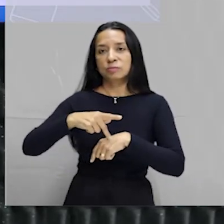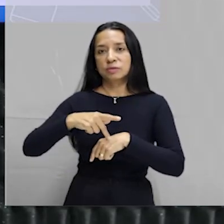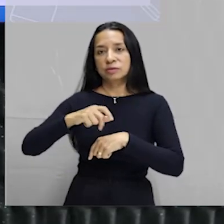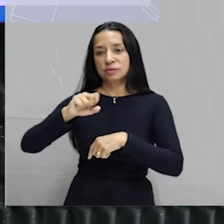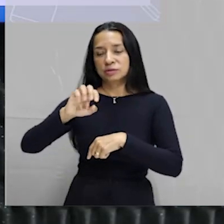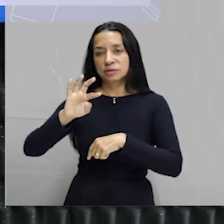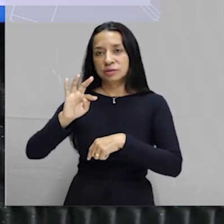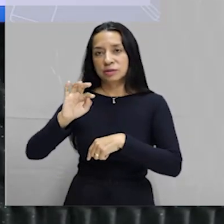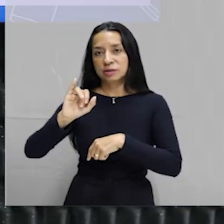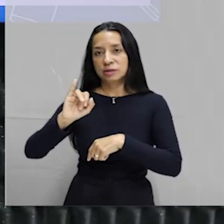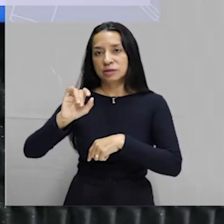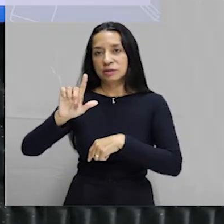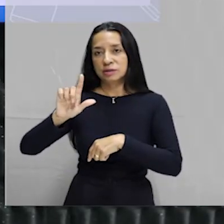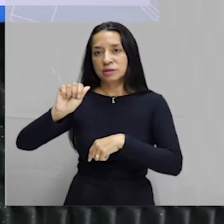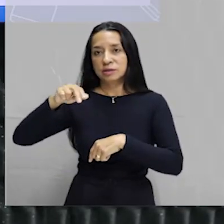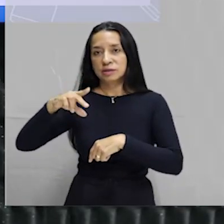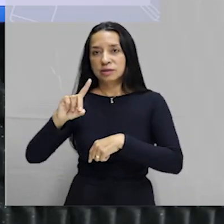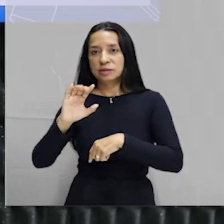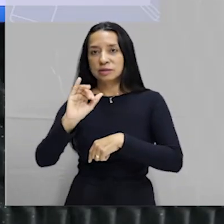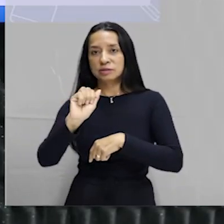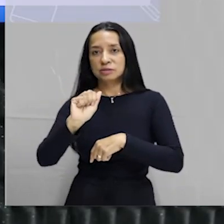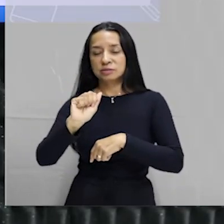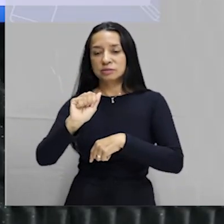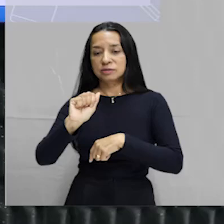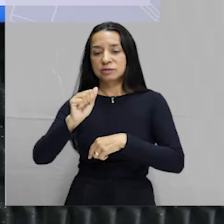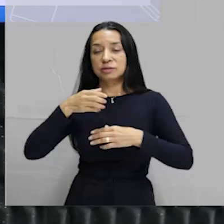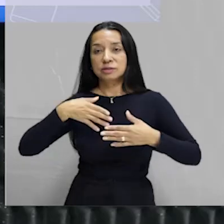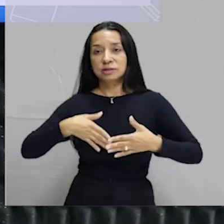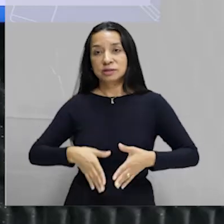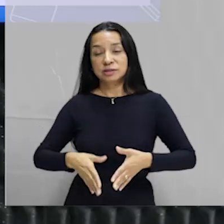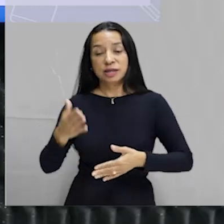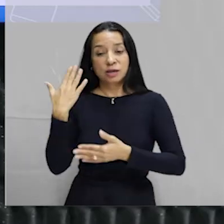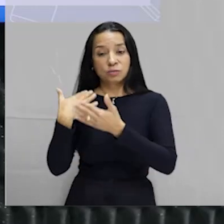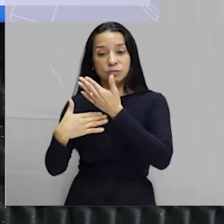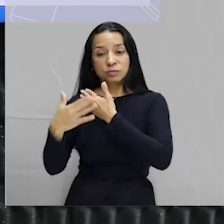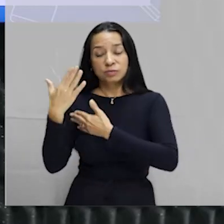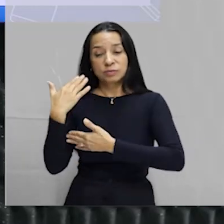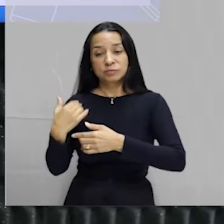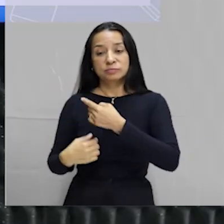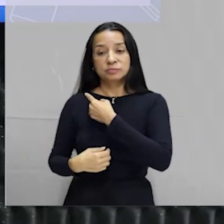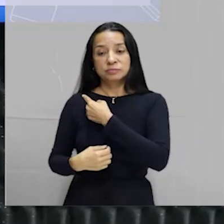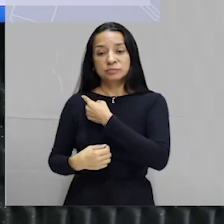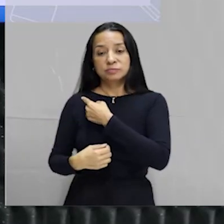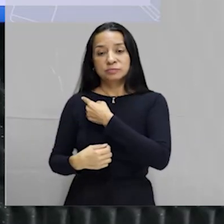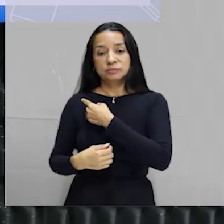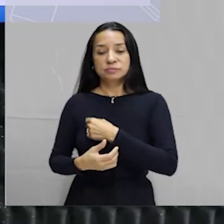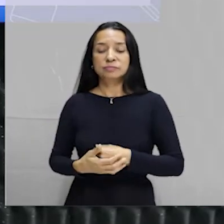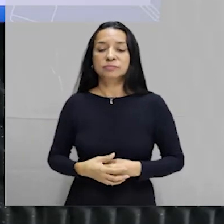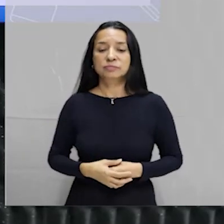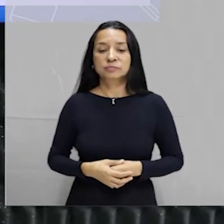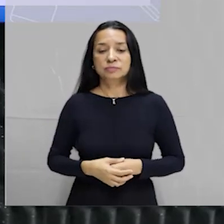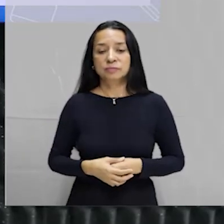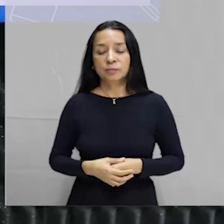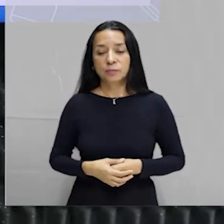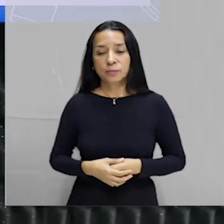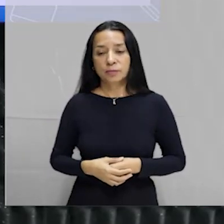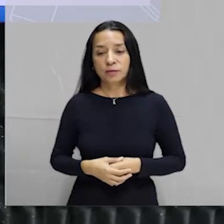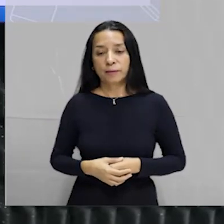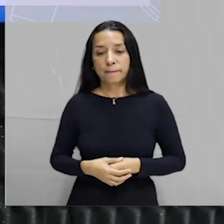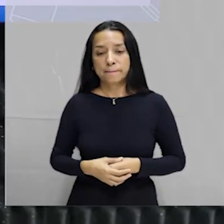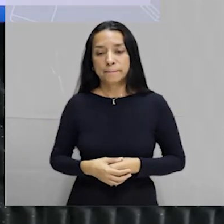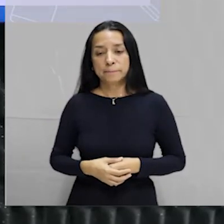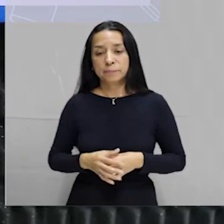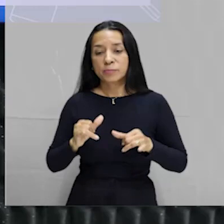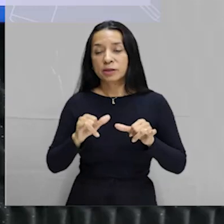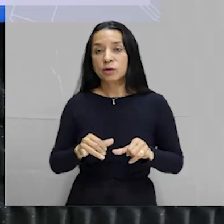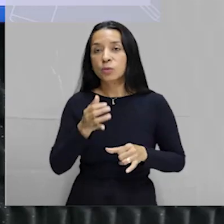Sião. Então, como eles nasceram no antigo Sião, daí é que vem a palavra gêmeos siameses, tá?